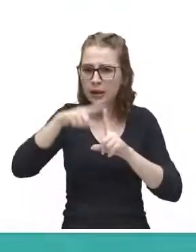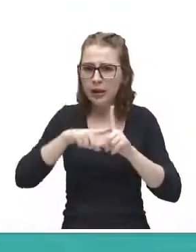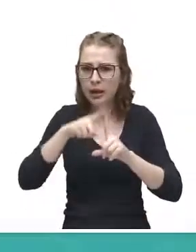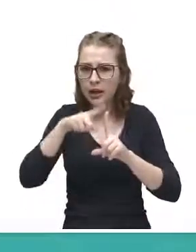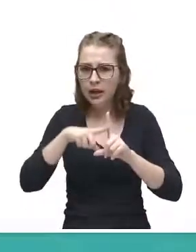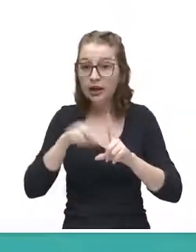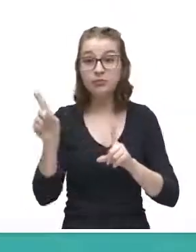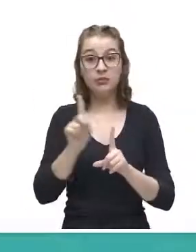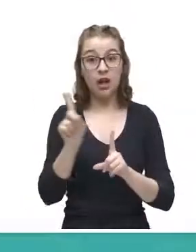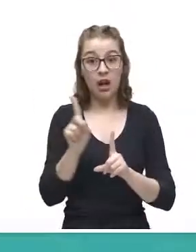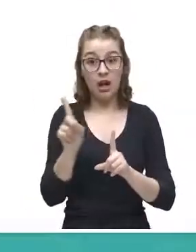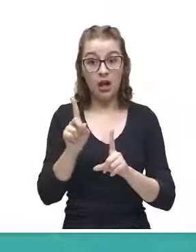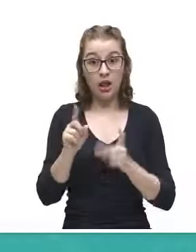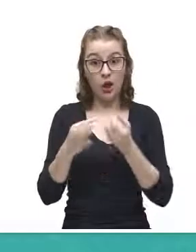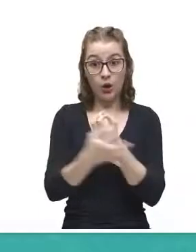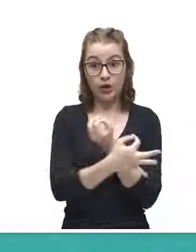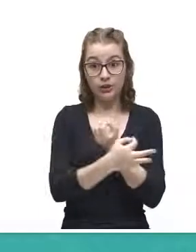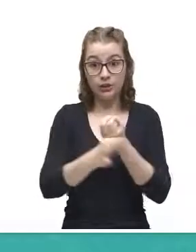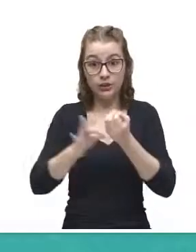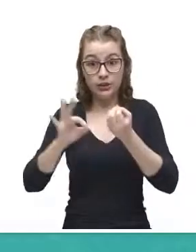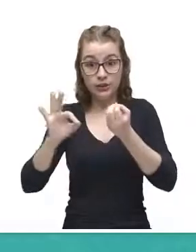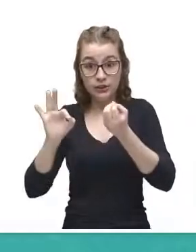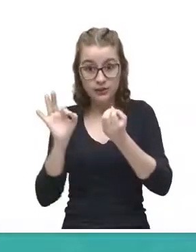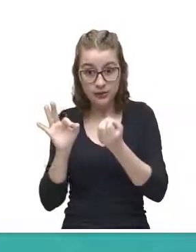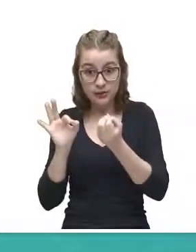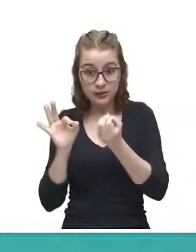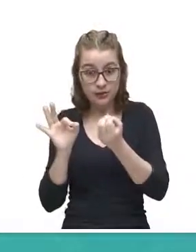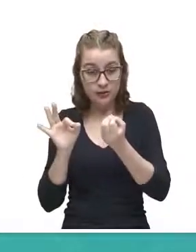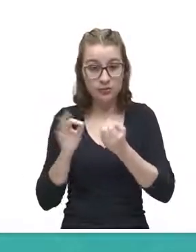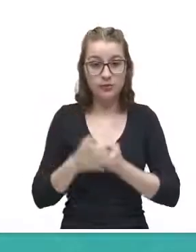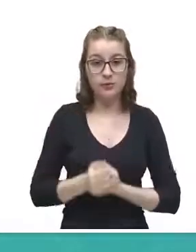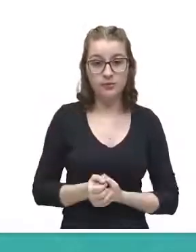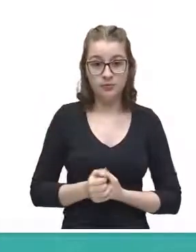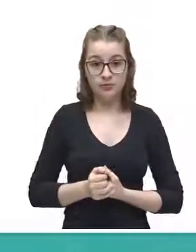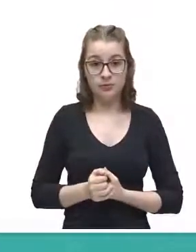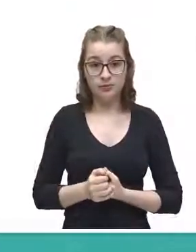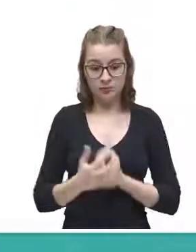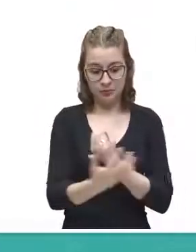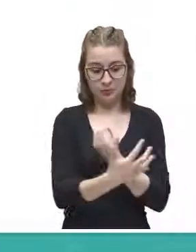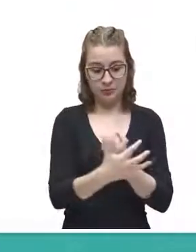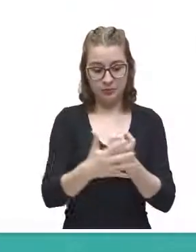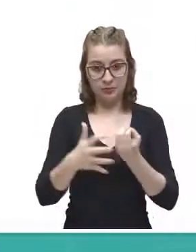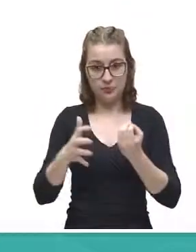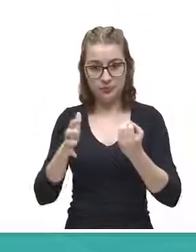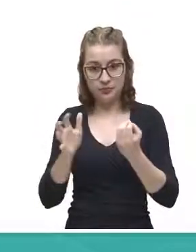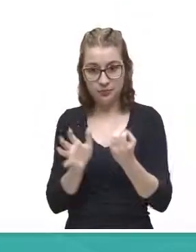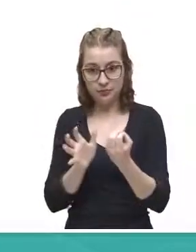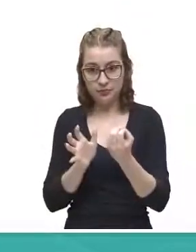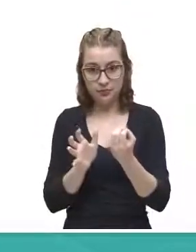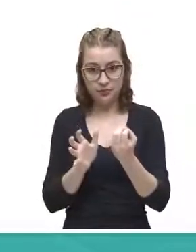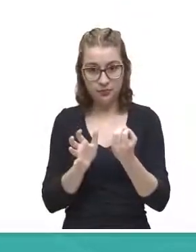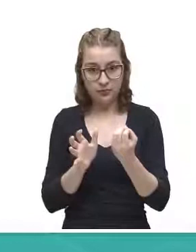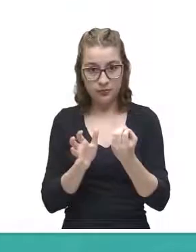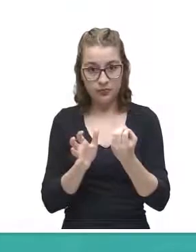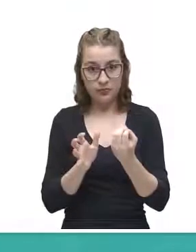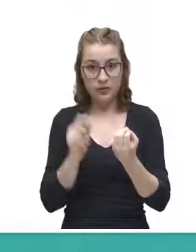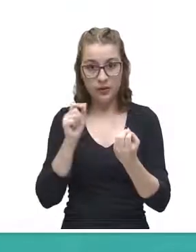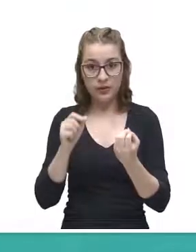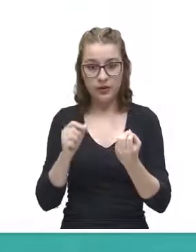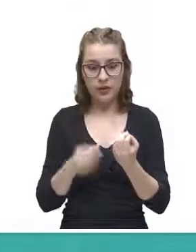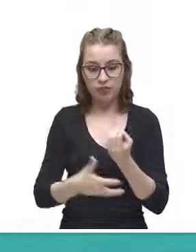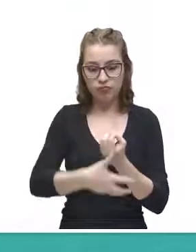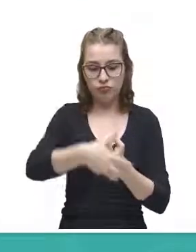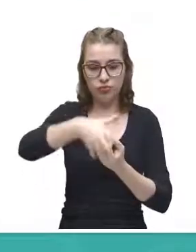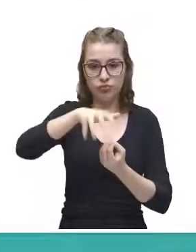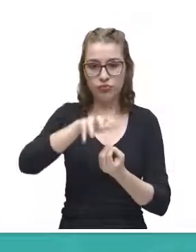tamanho, ok? Então, nosso planeta, totalizando a sua longitude, né, vai ter o quê?